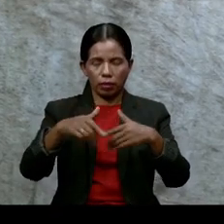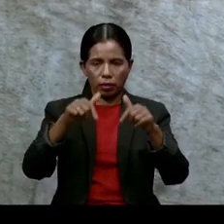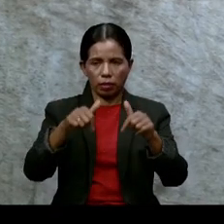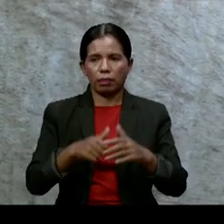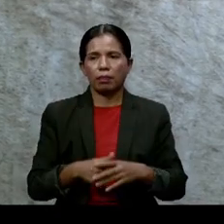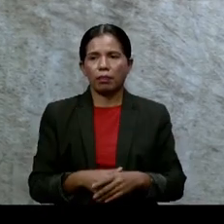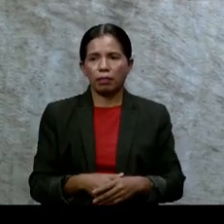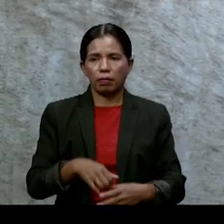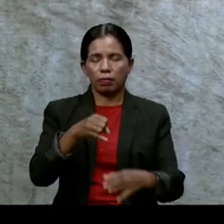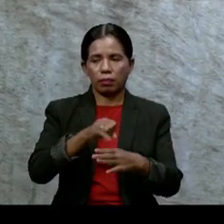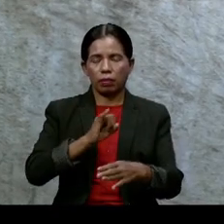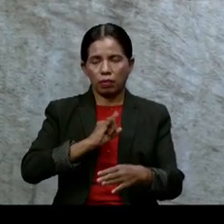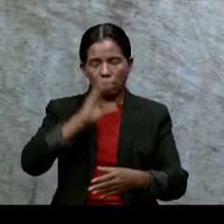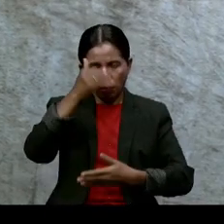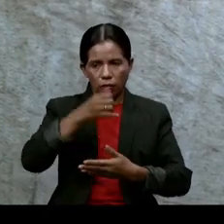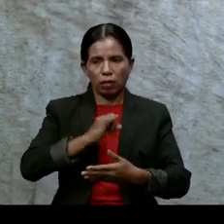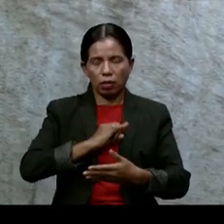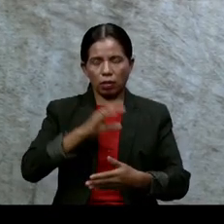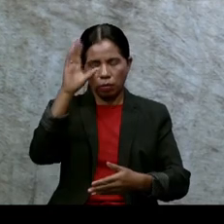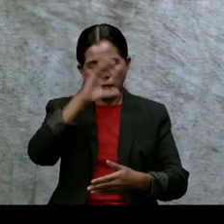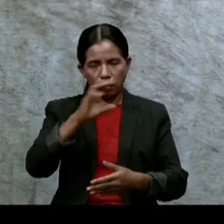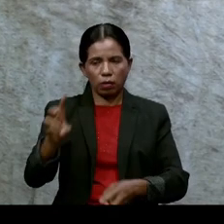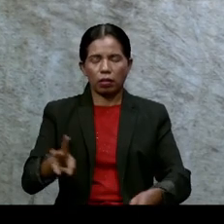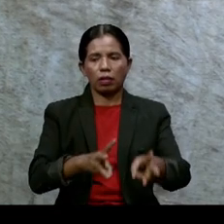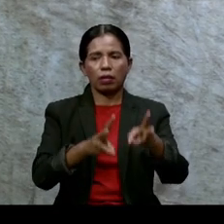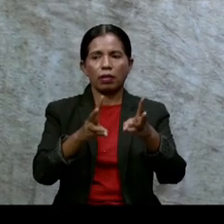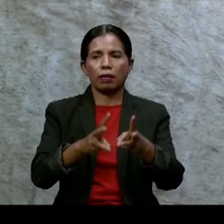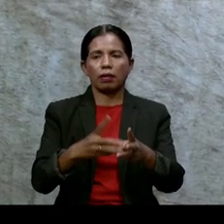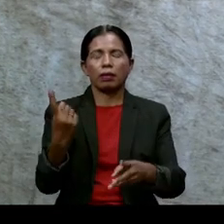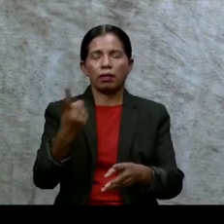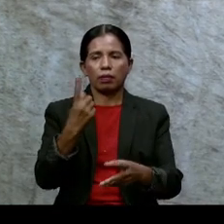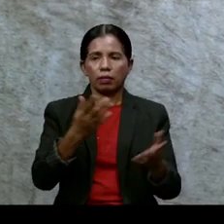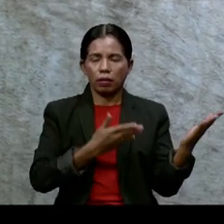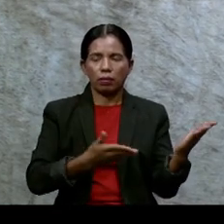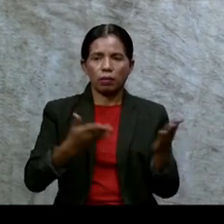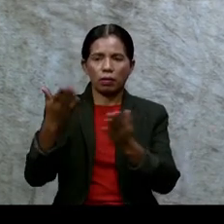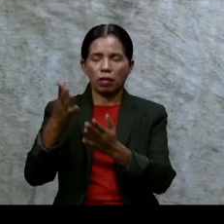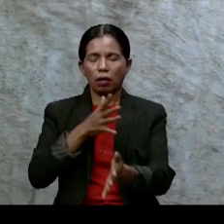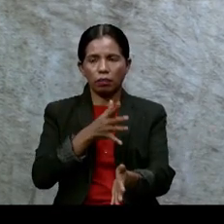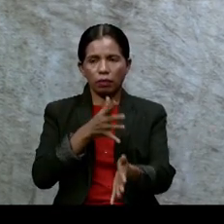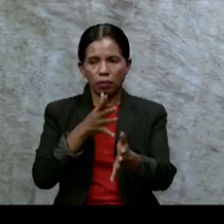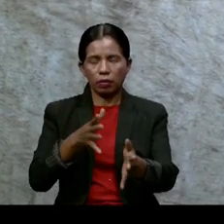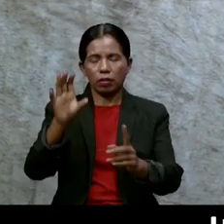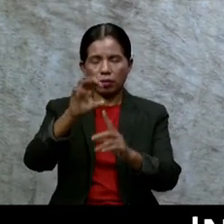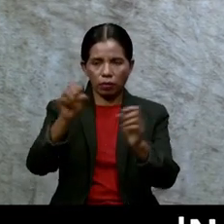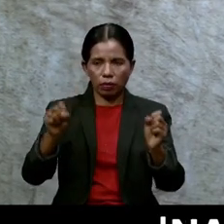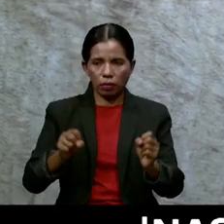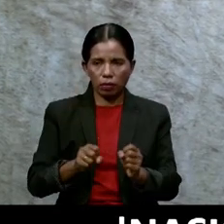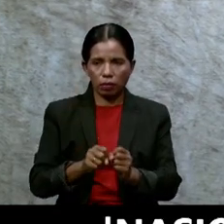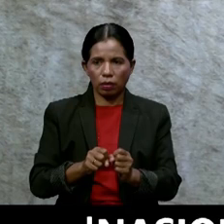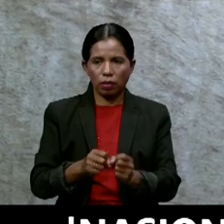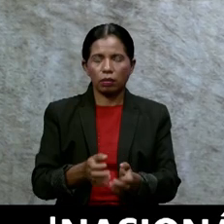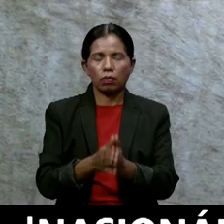musab. Buka dalang mius, sempere lori ferik sirabaya sir suku hari khusus dulu